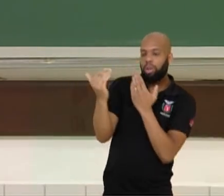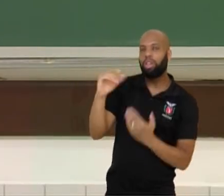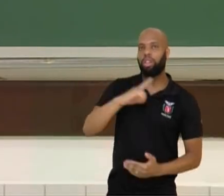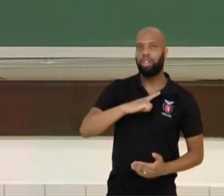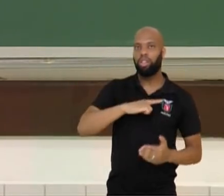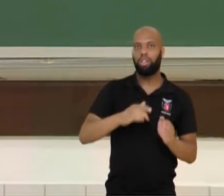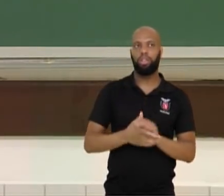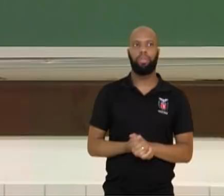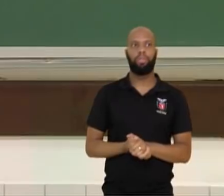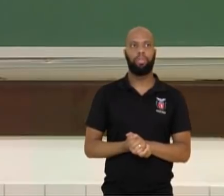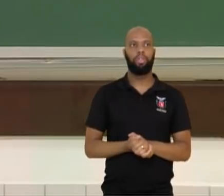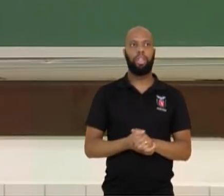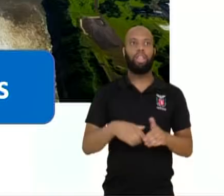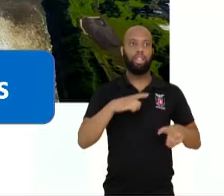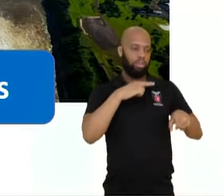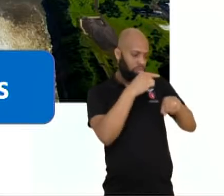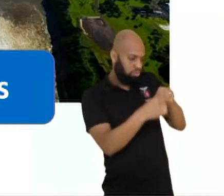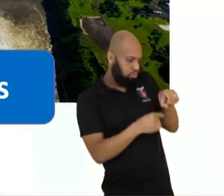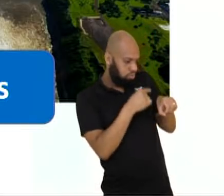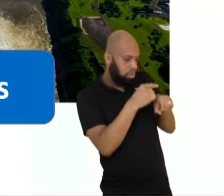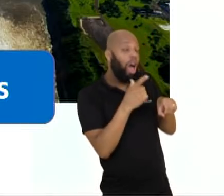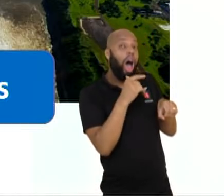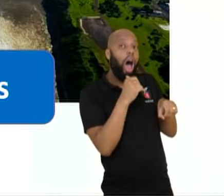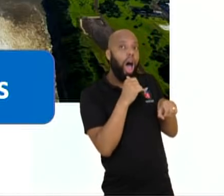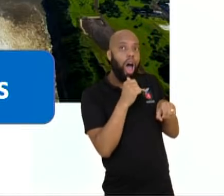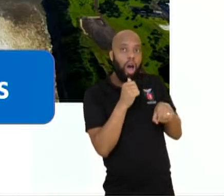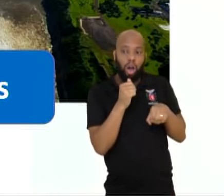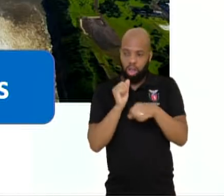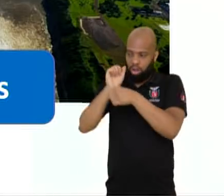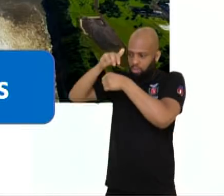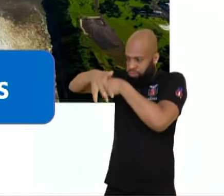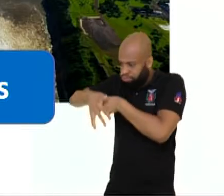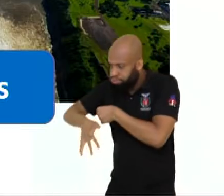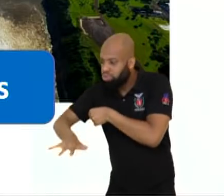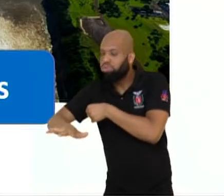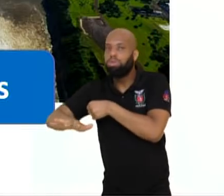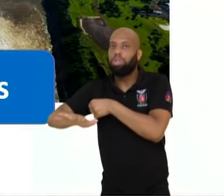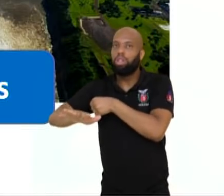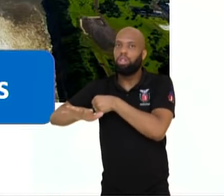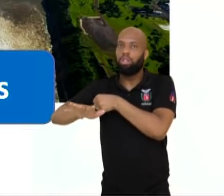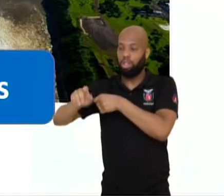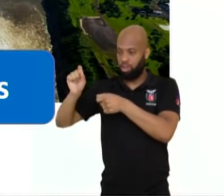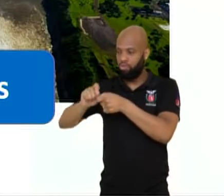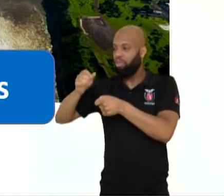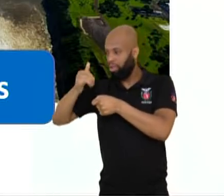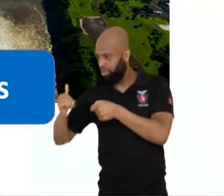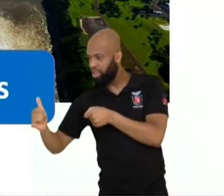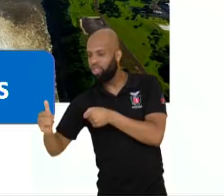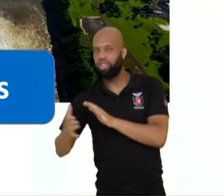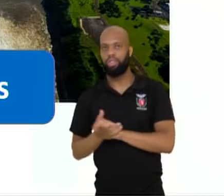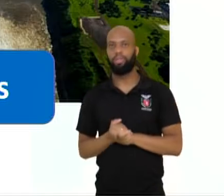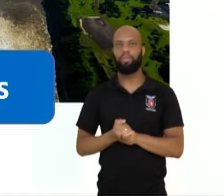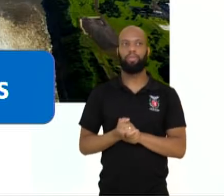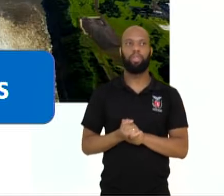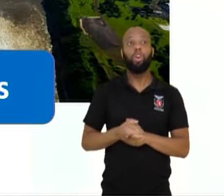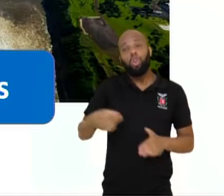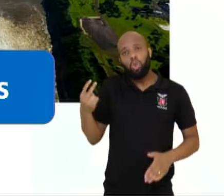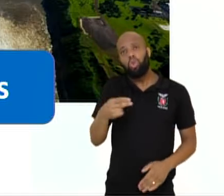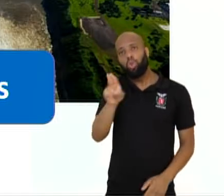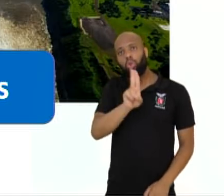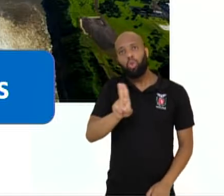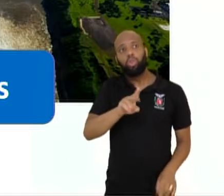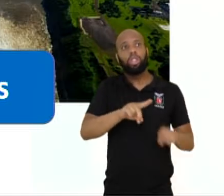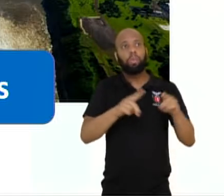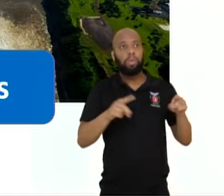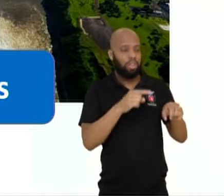fazer, moinho da água com as hidrelétricas. Ambos utilizam a força d'água para produzir energia. Só que no caso do